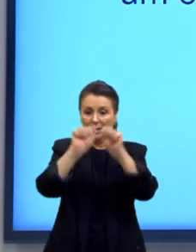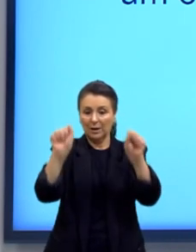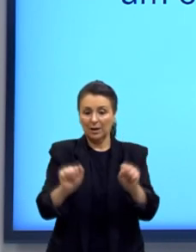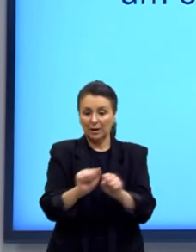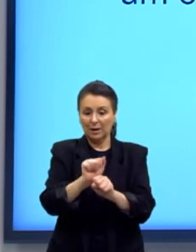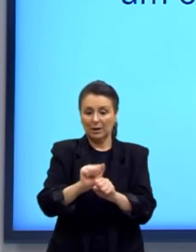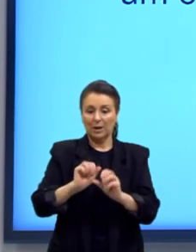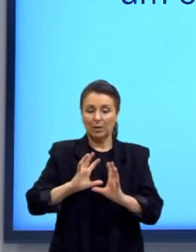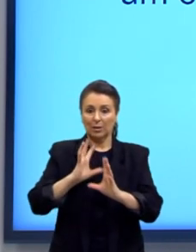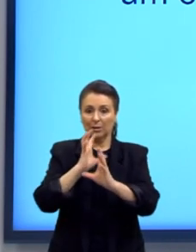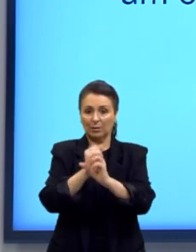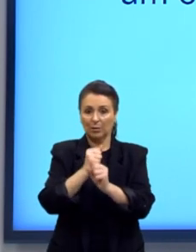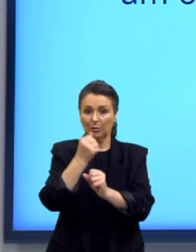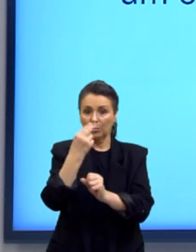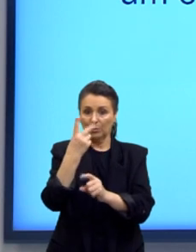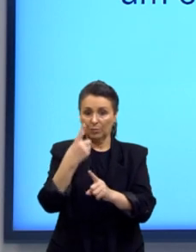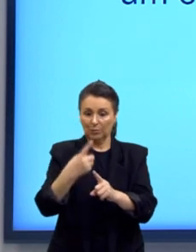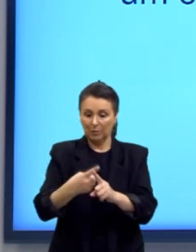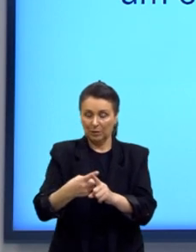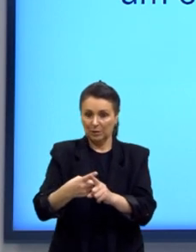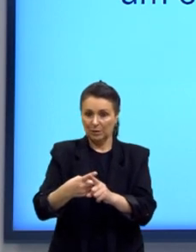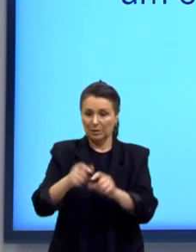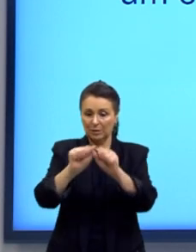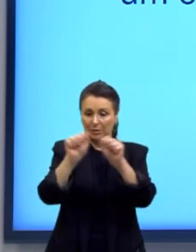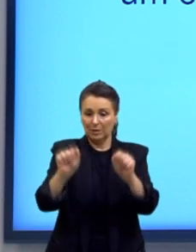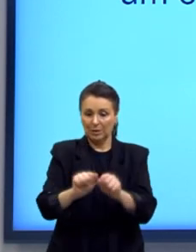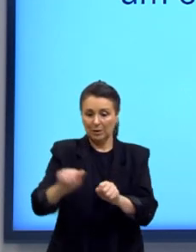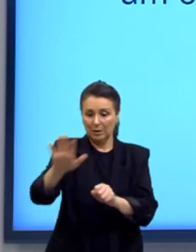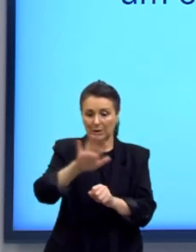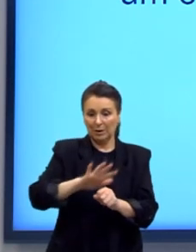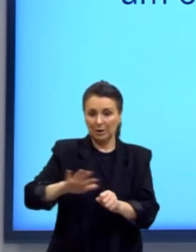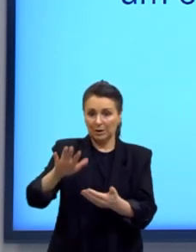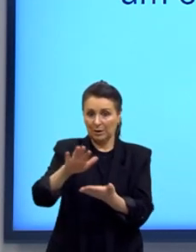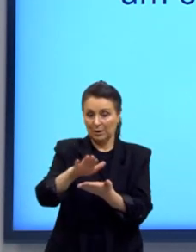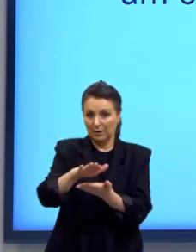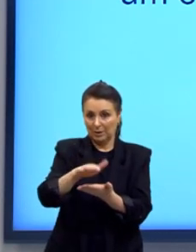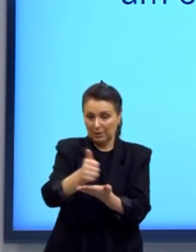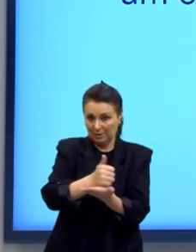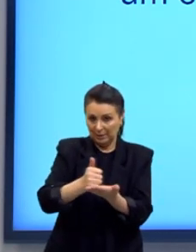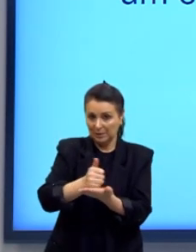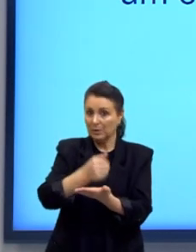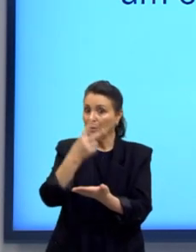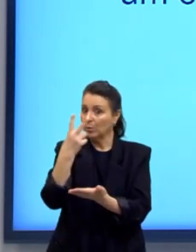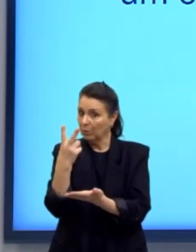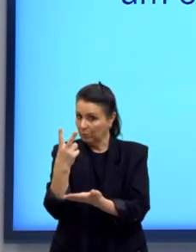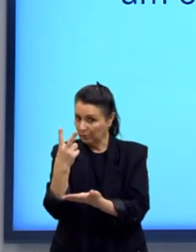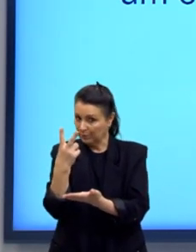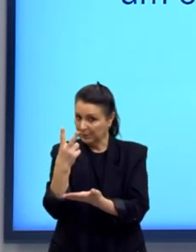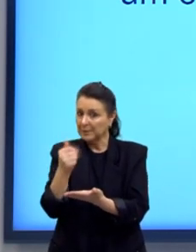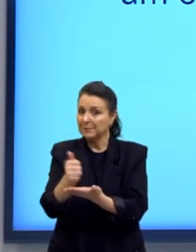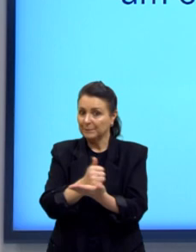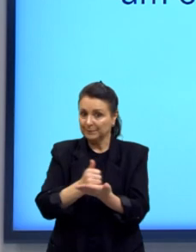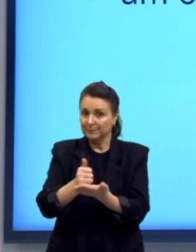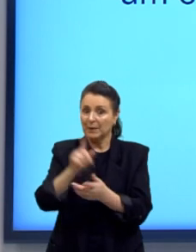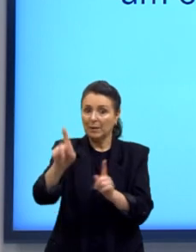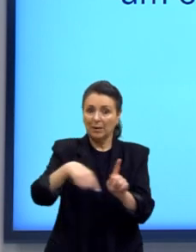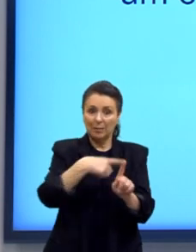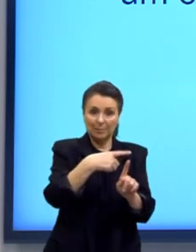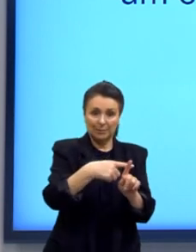duas vezes a área da base já que nós temos duas bases né circulares mais a área